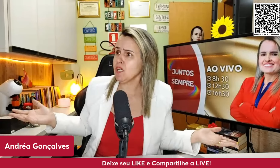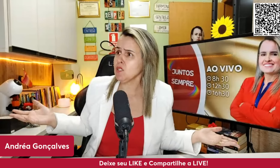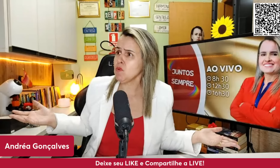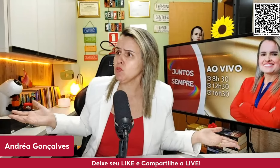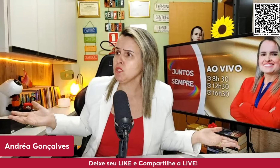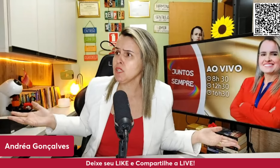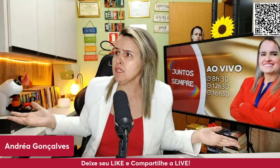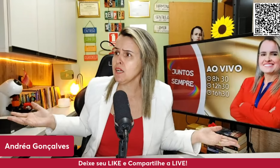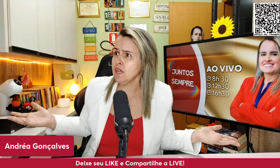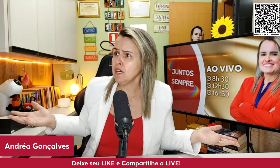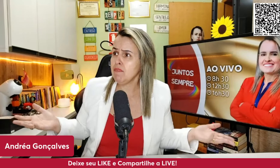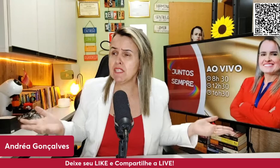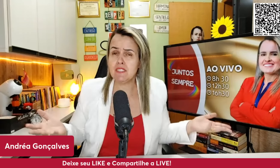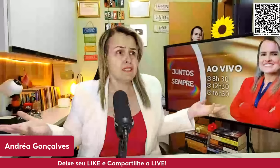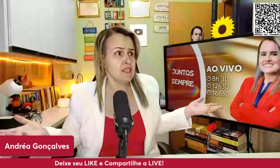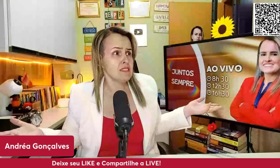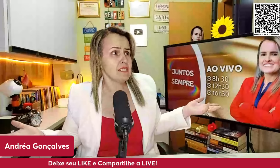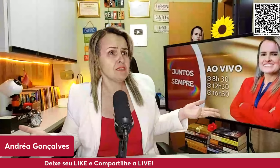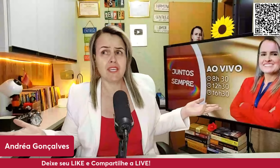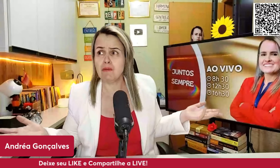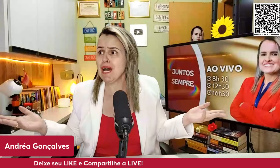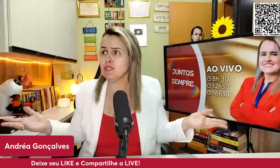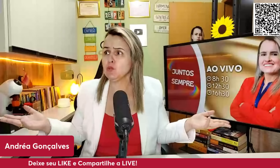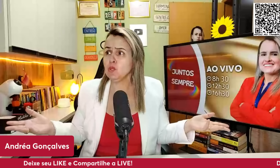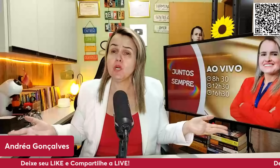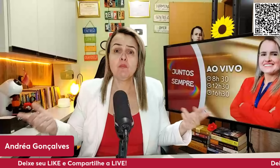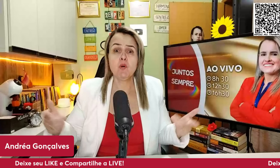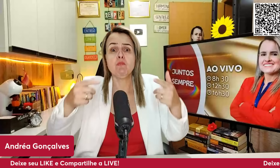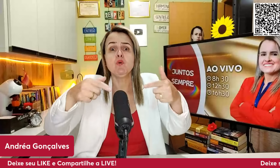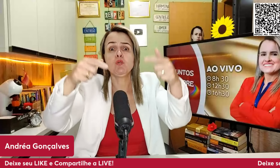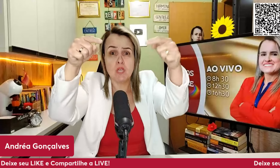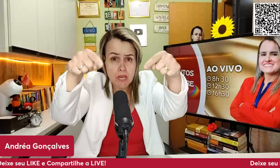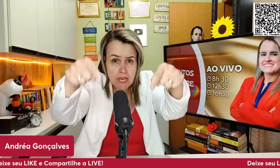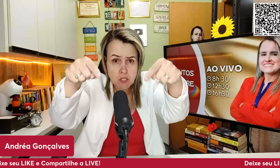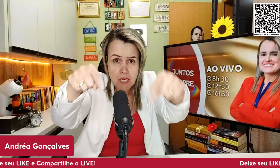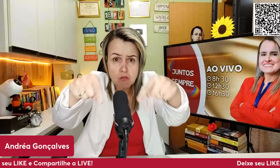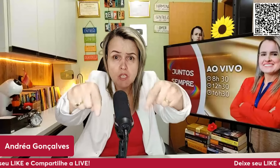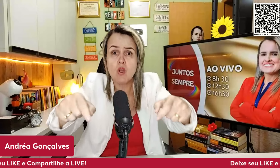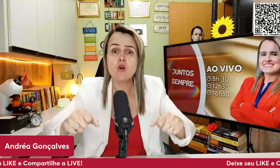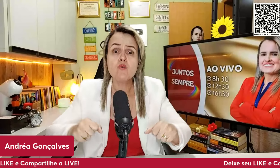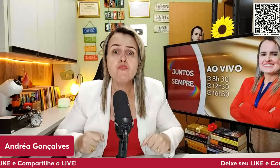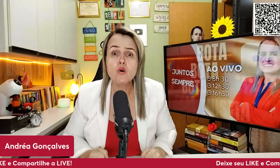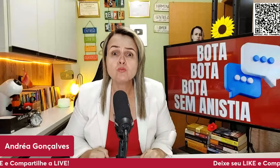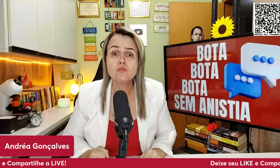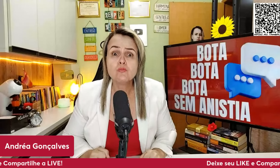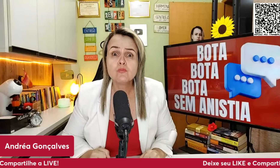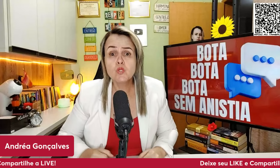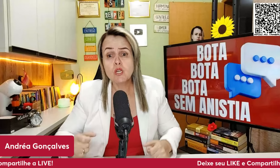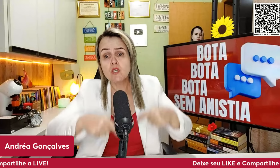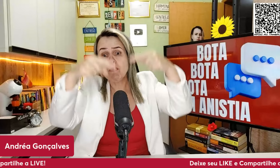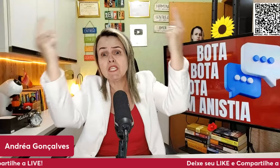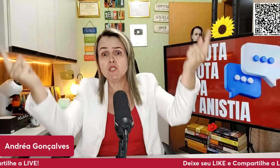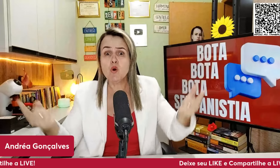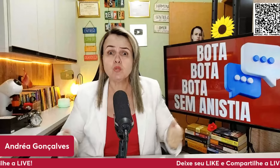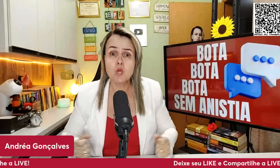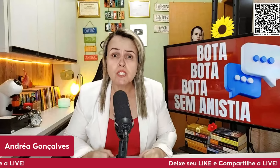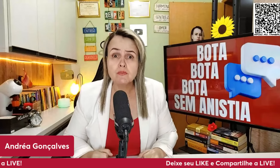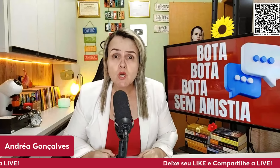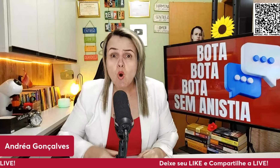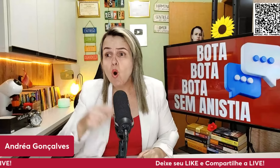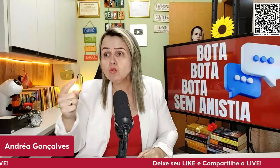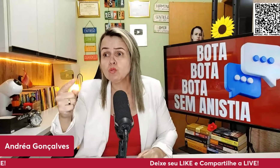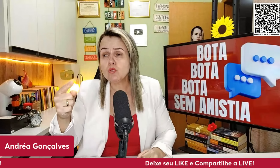Mas por que que eles não vão autorizar André A Fazenda deles que tá sendo queimada e tudo porque Muitos são eles mesmos que colocam fogo só que estão perdendo o